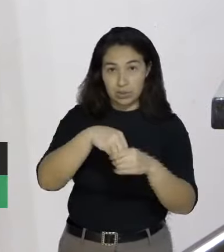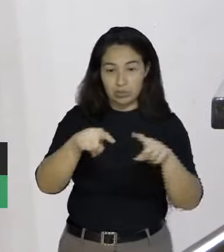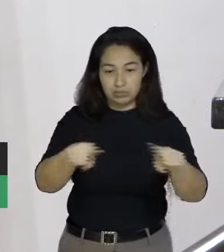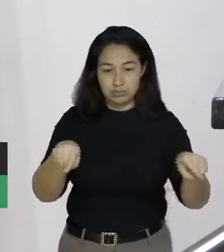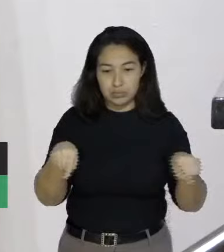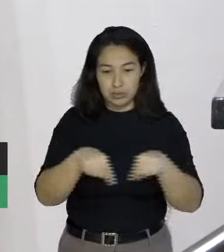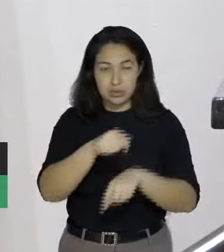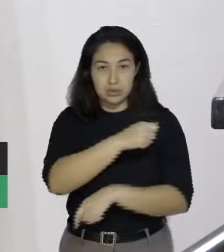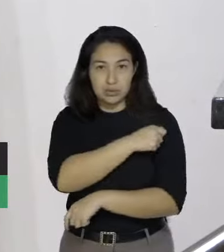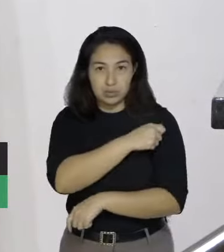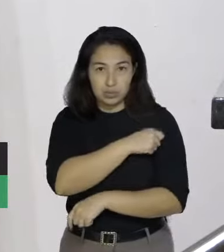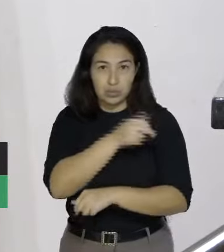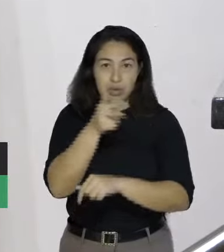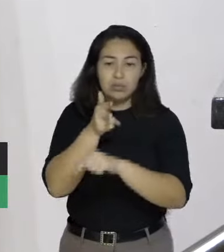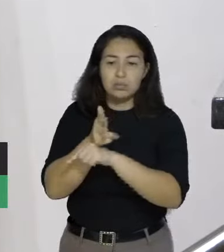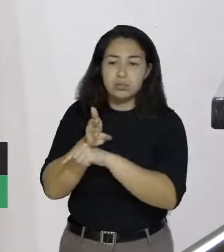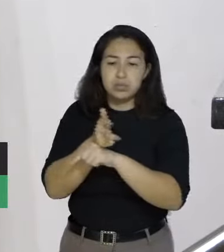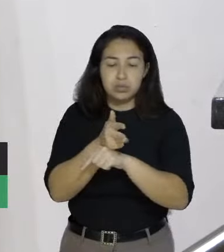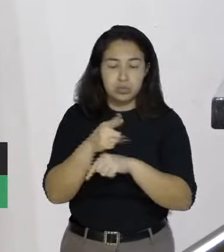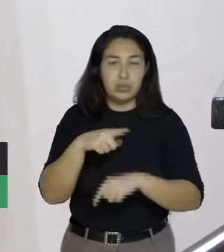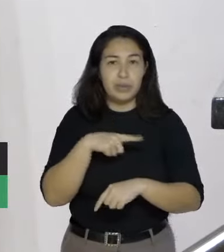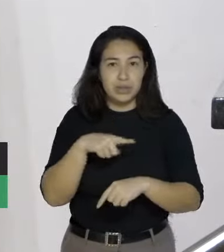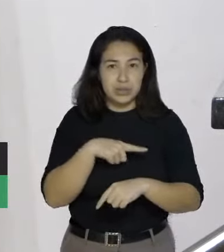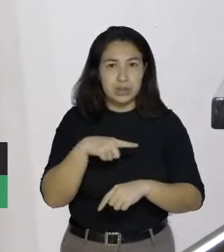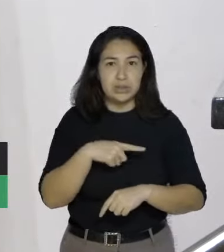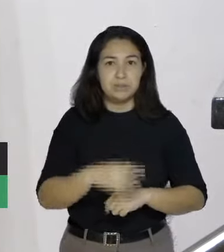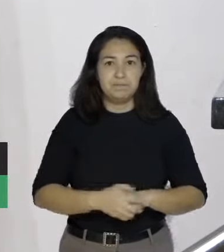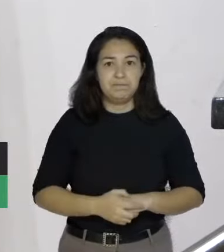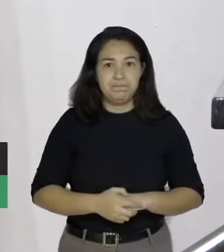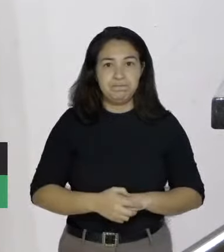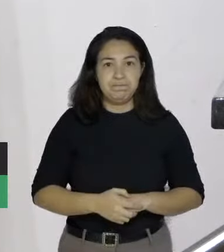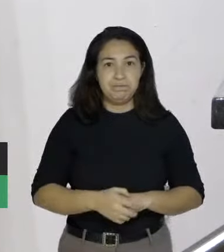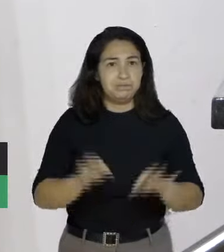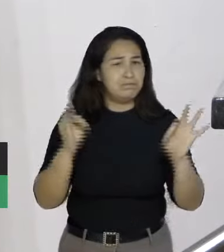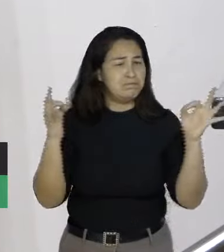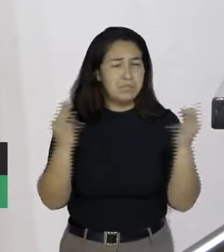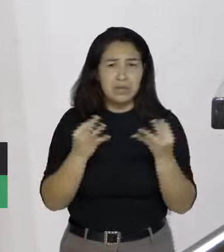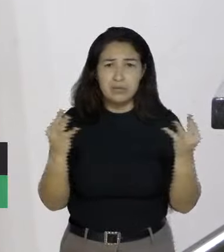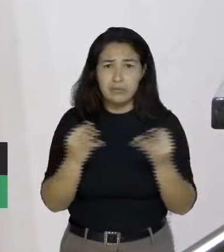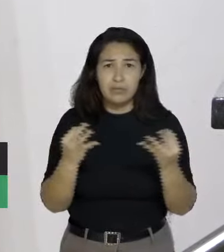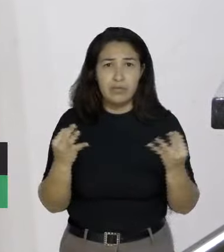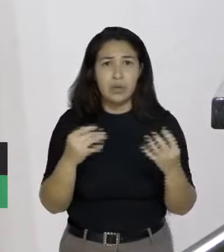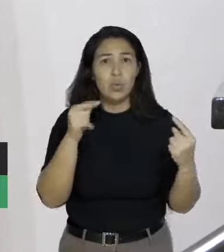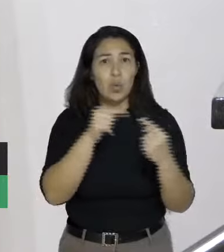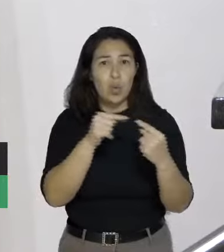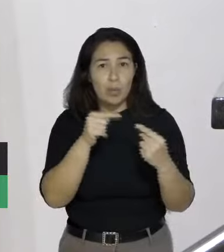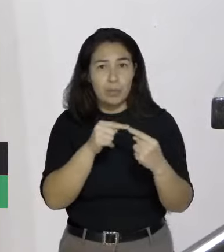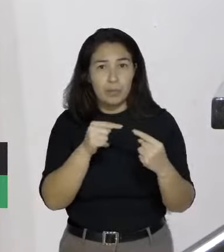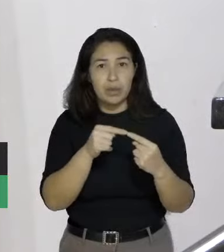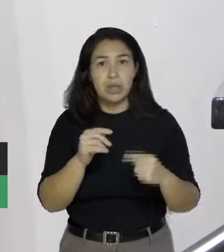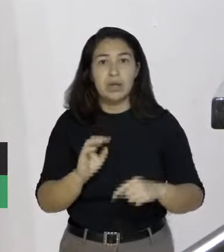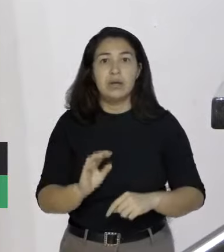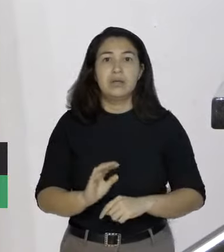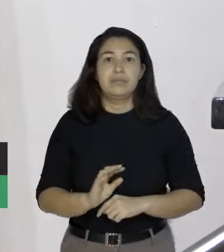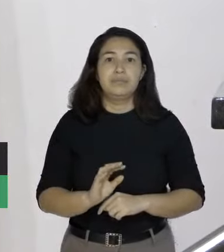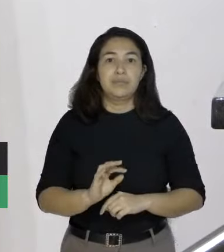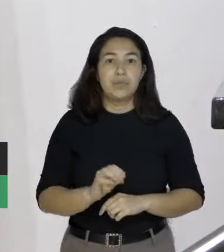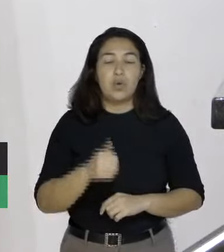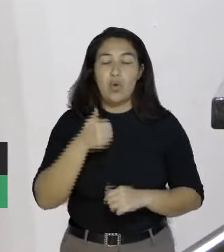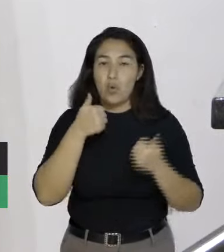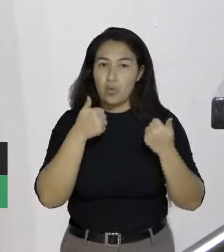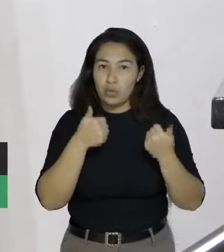áreas de convivência e dentro das salas de aula perfeito compatível com o que aconteceu útil para evitar